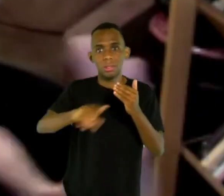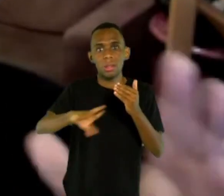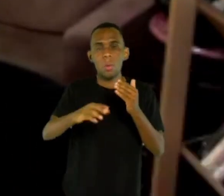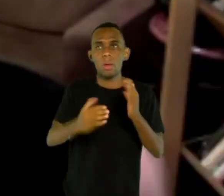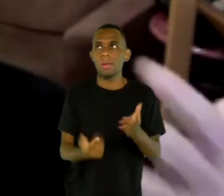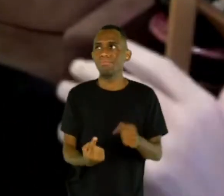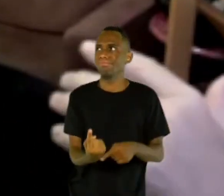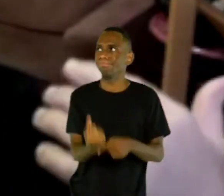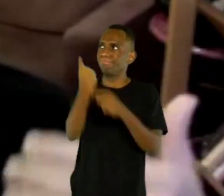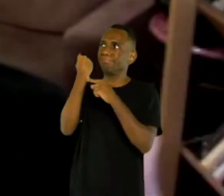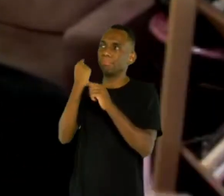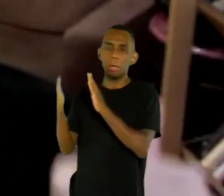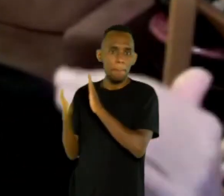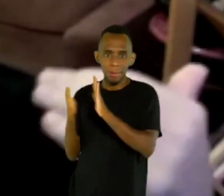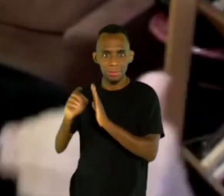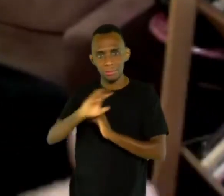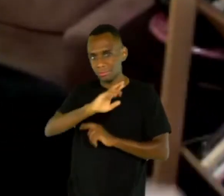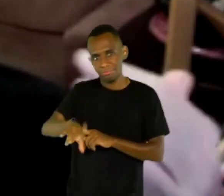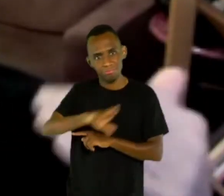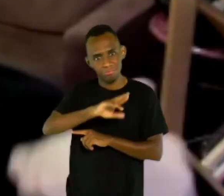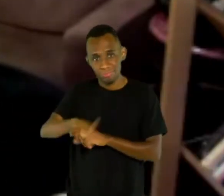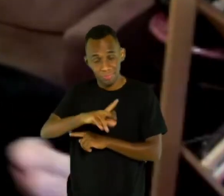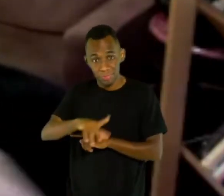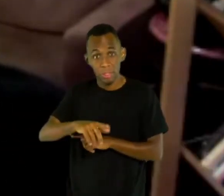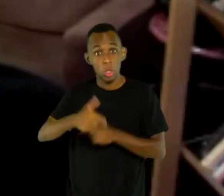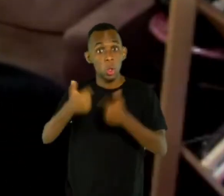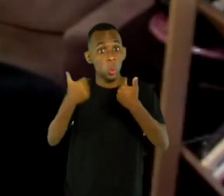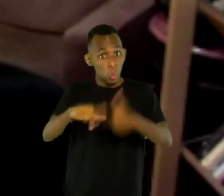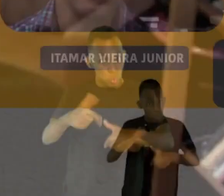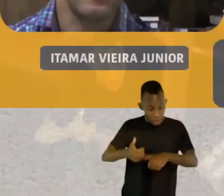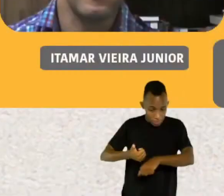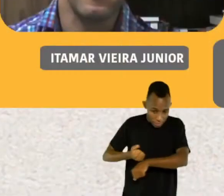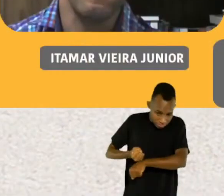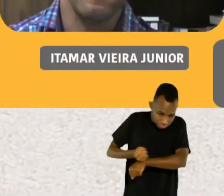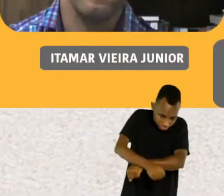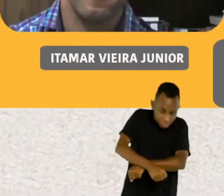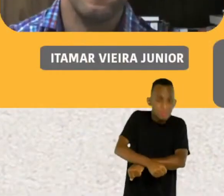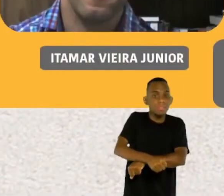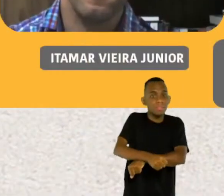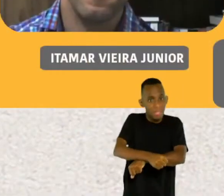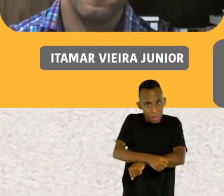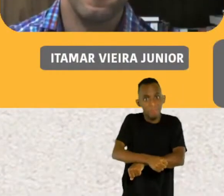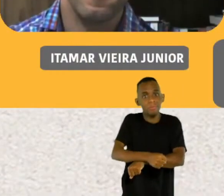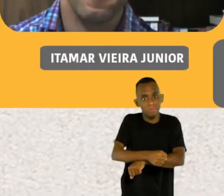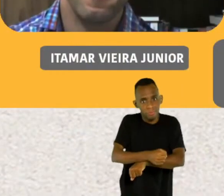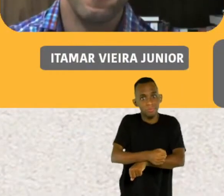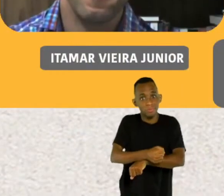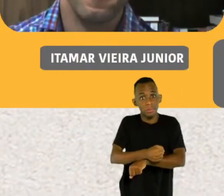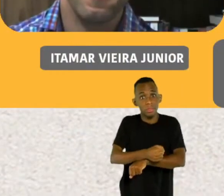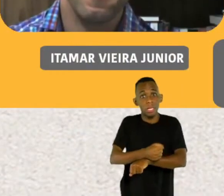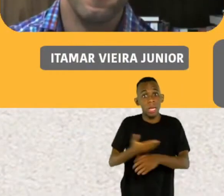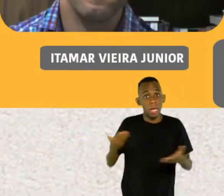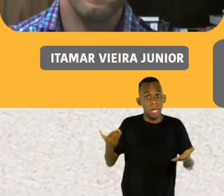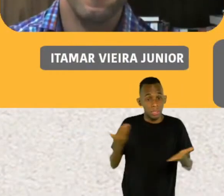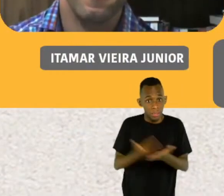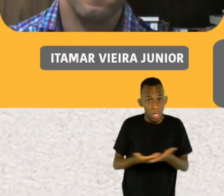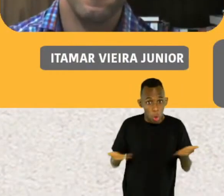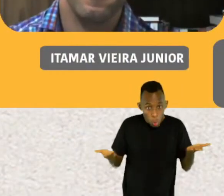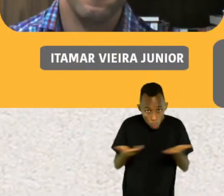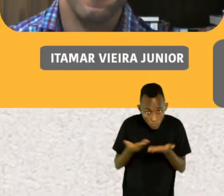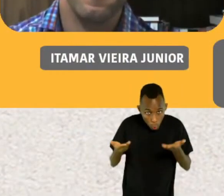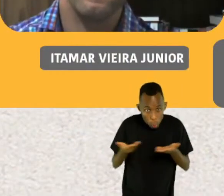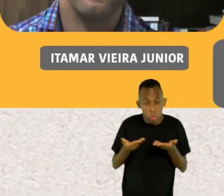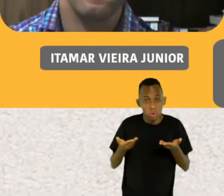A estatística de trabalho análogo ao escravo Sim, que a sim. gente encontra hoje no Brasil, né?